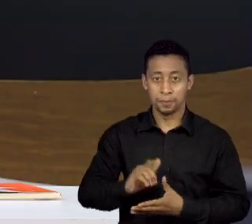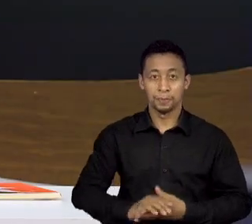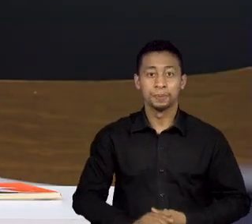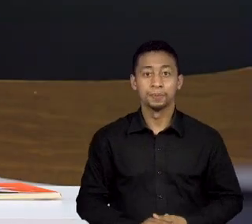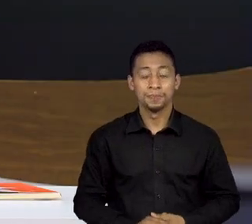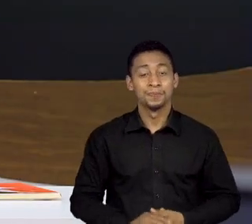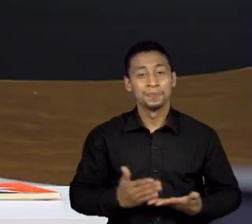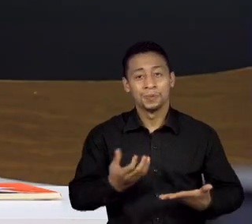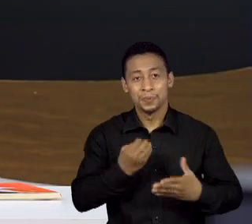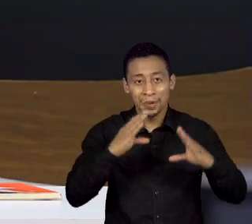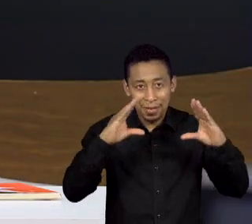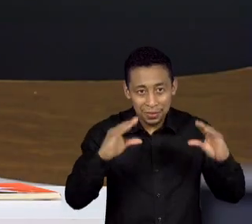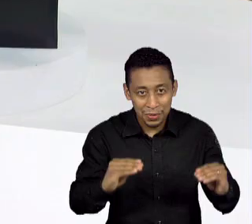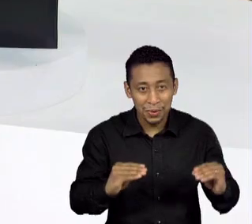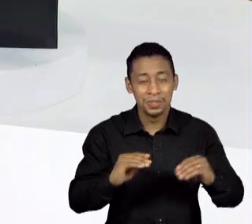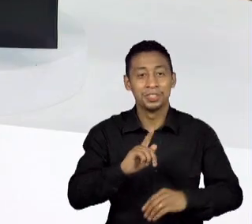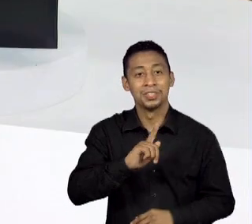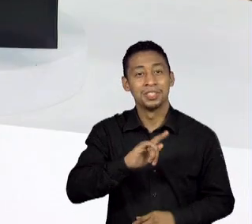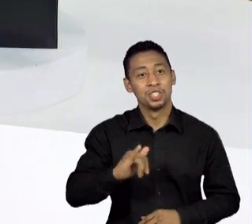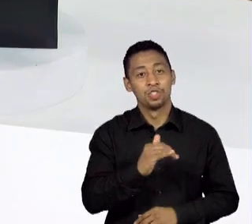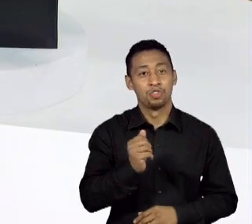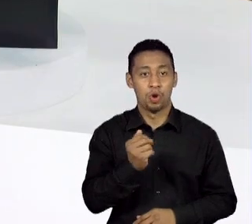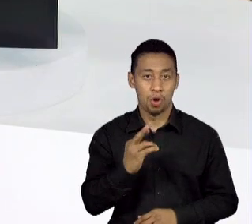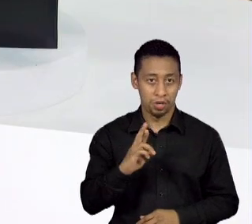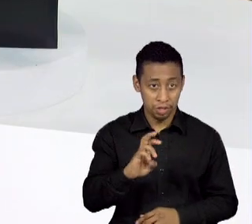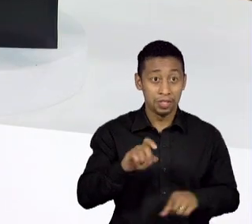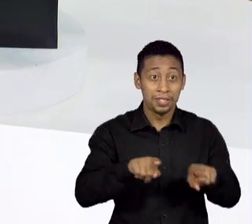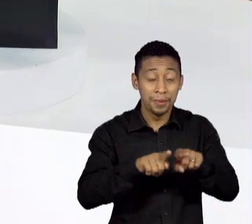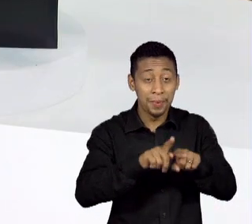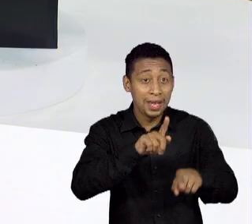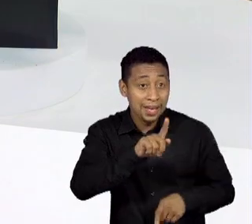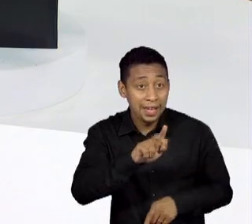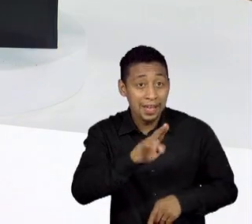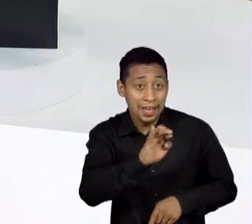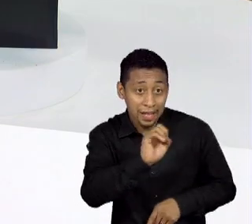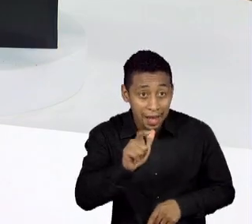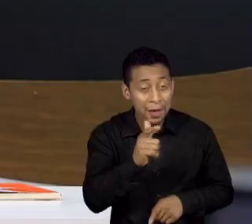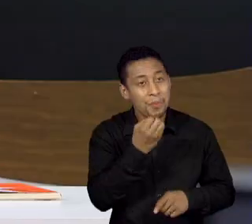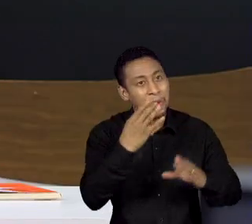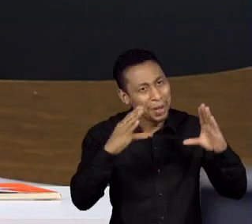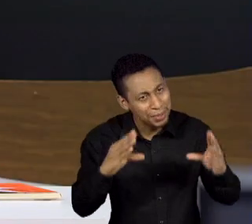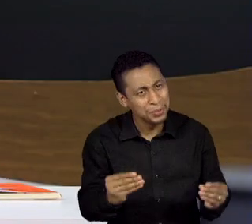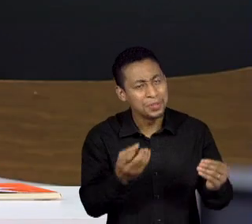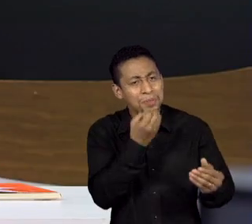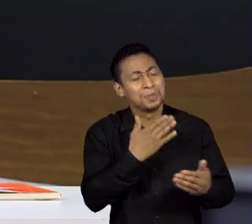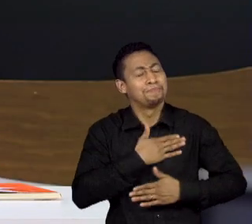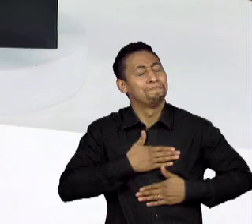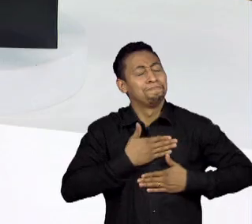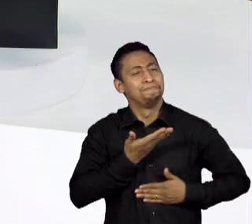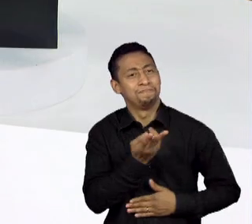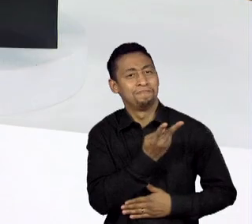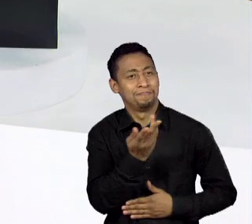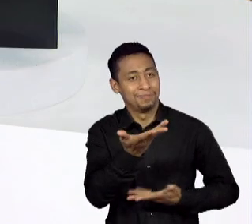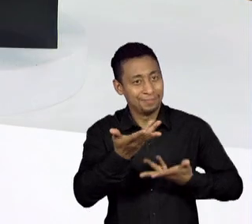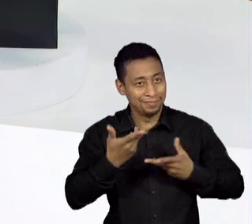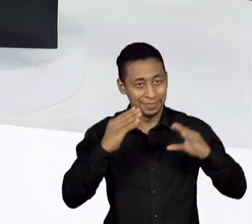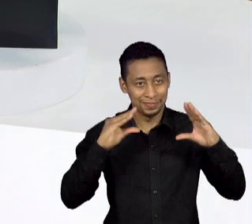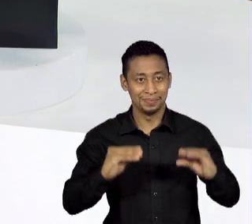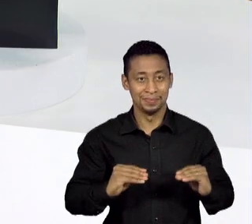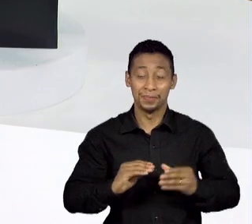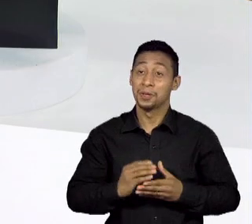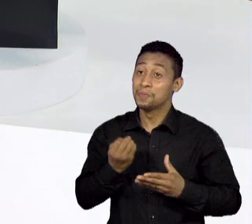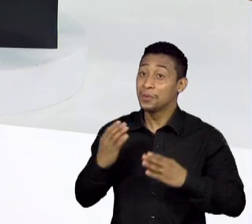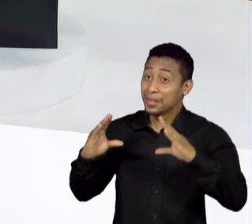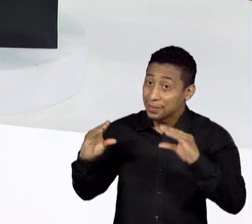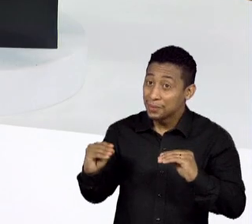noite, Jorge. Boa noite, Guel. Um prazer imenso ter vocês aqui conosco nesta noite. Boa noite,